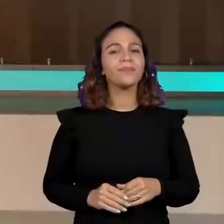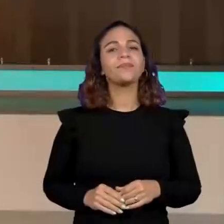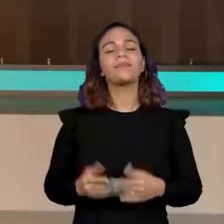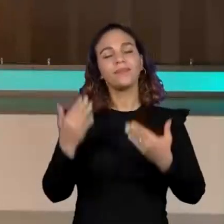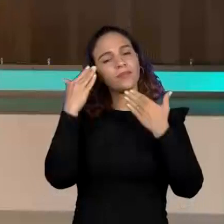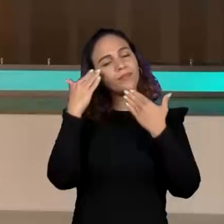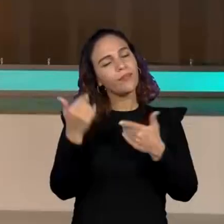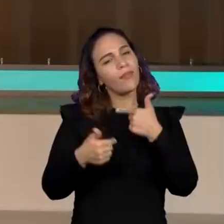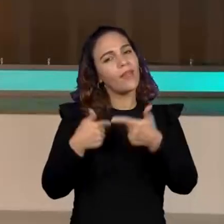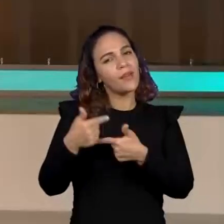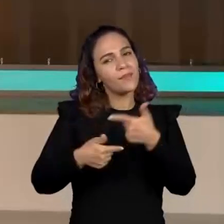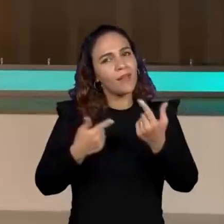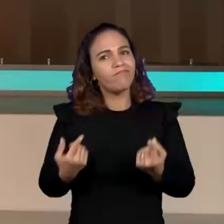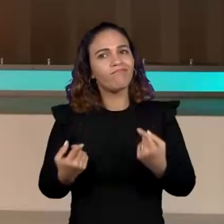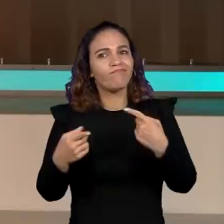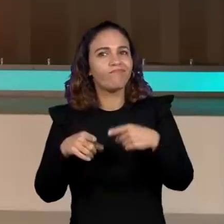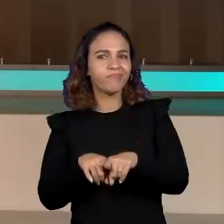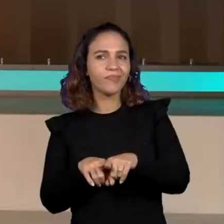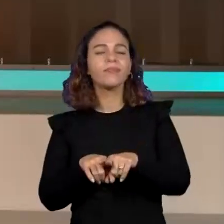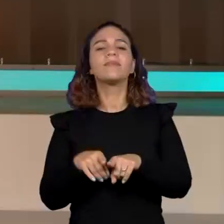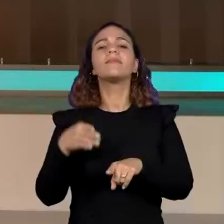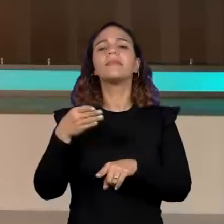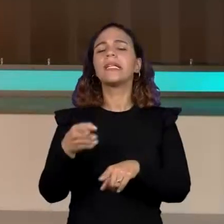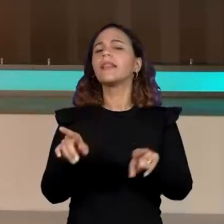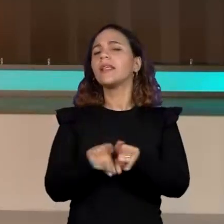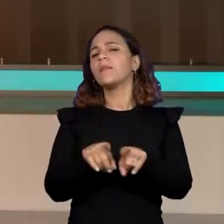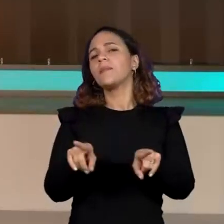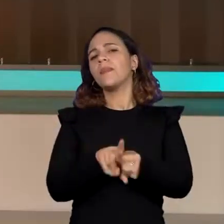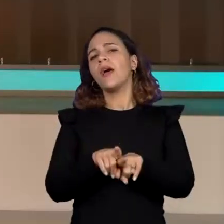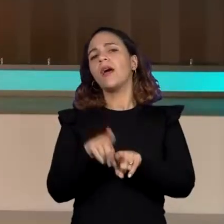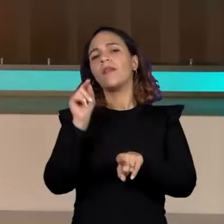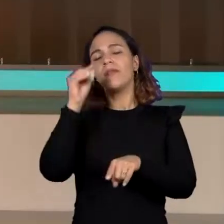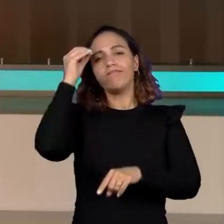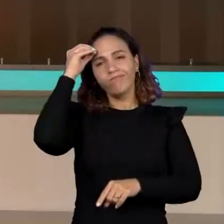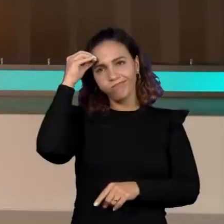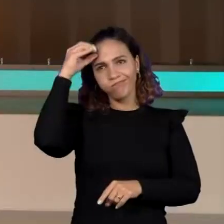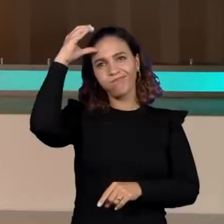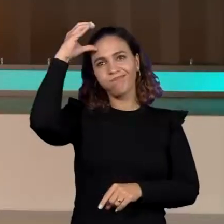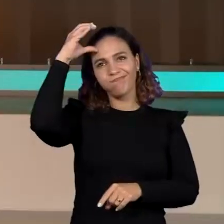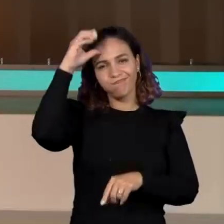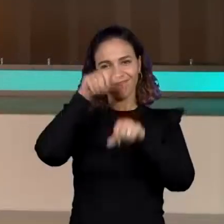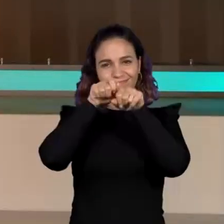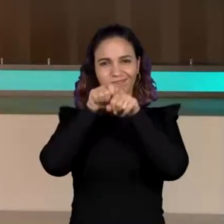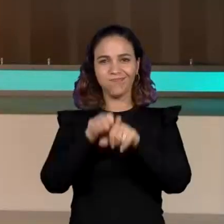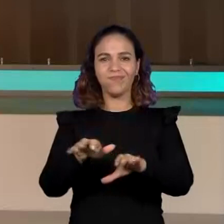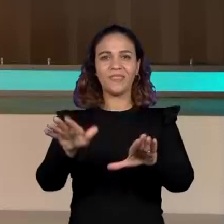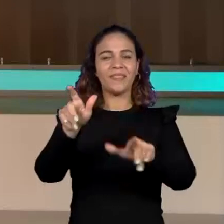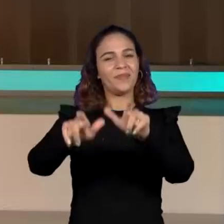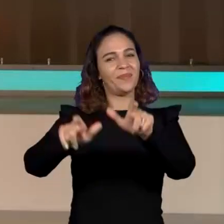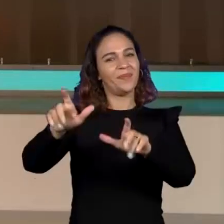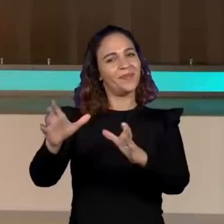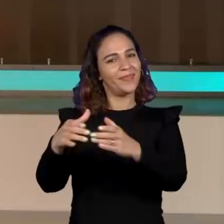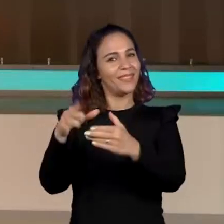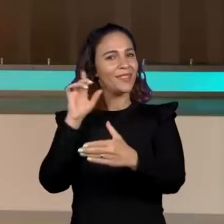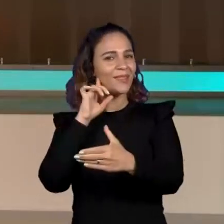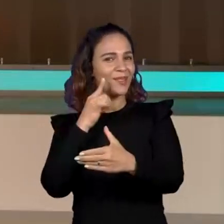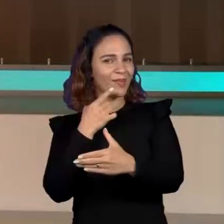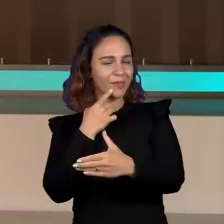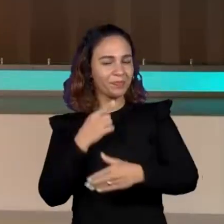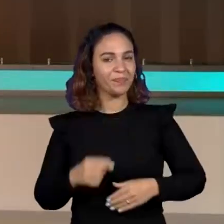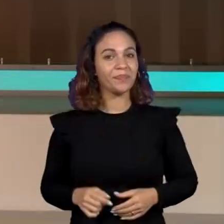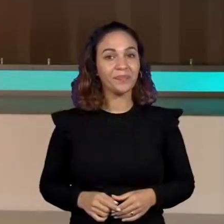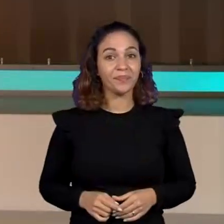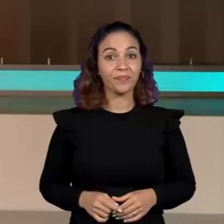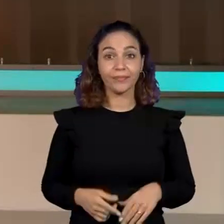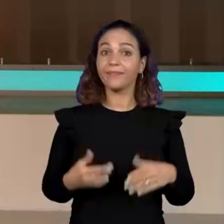Muitíssimo obrigada por essa parceria e por tornar o conhecimento possível para muito mais pessoas.